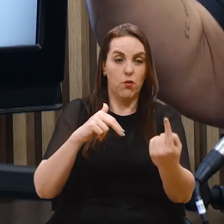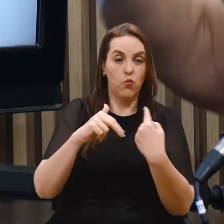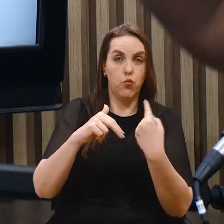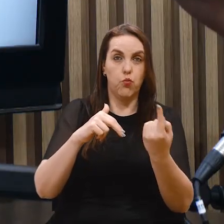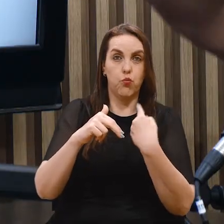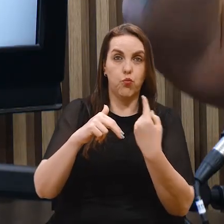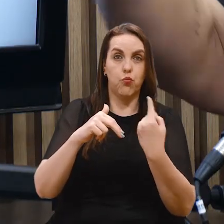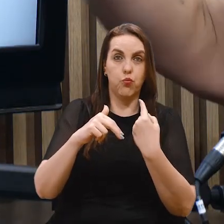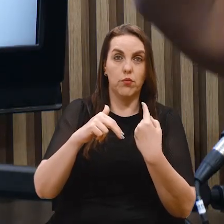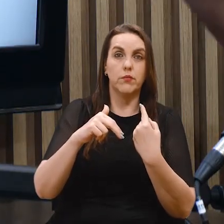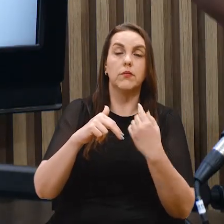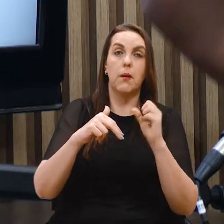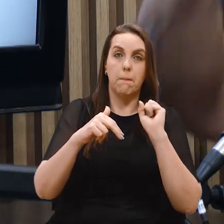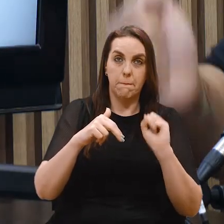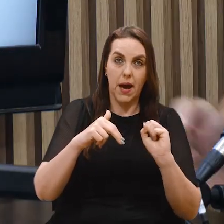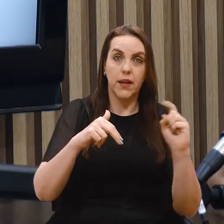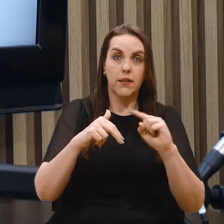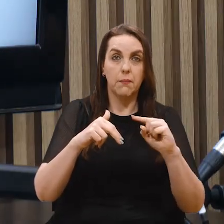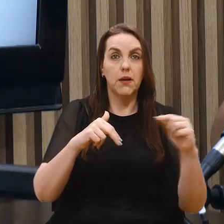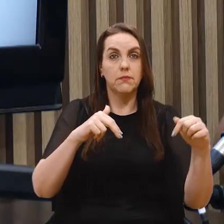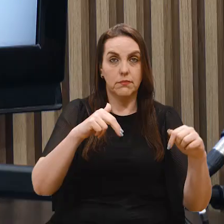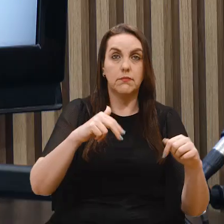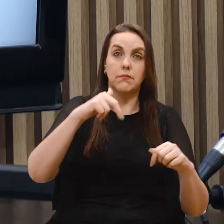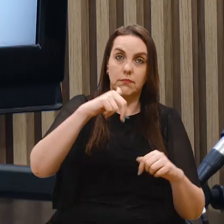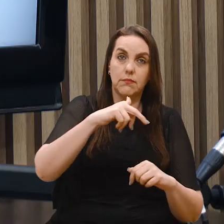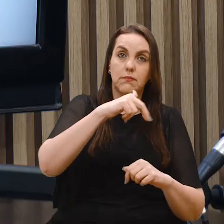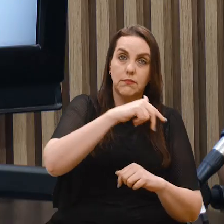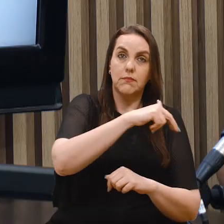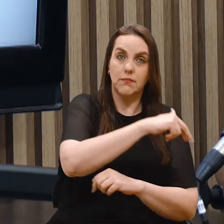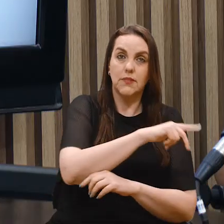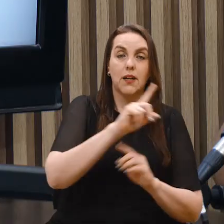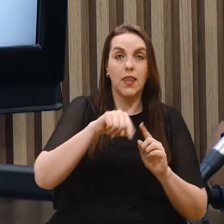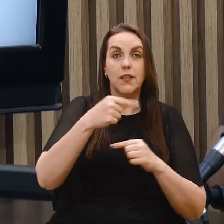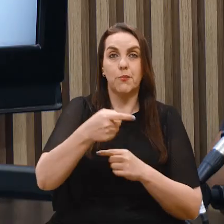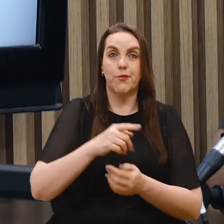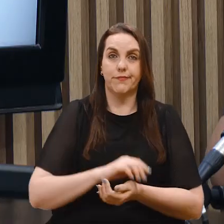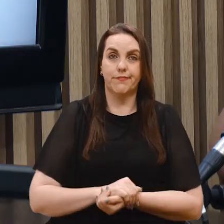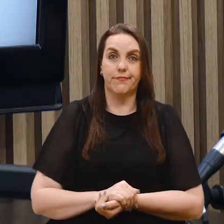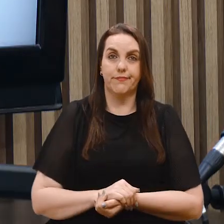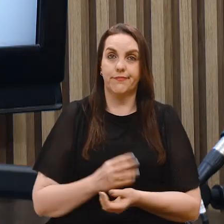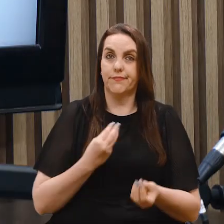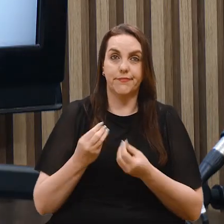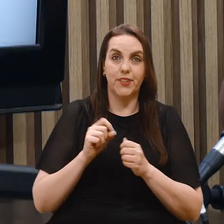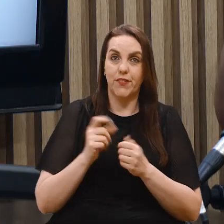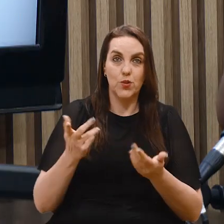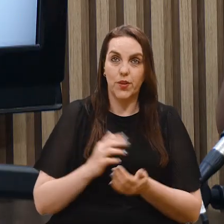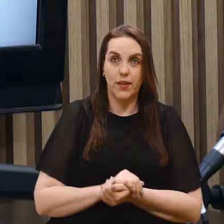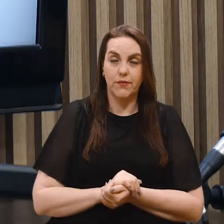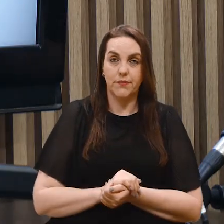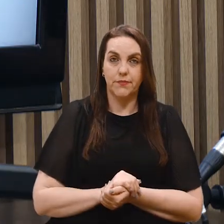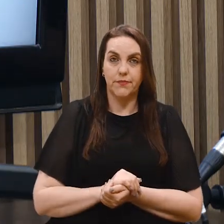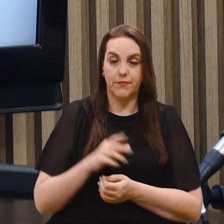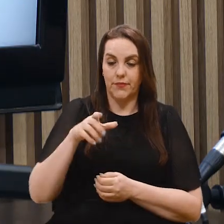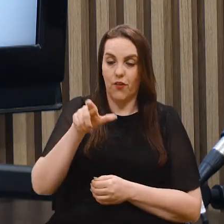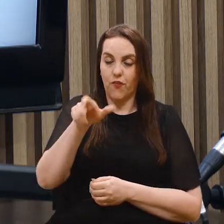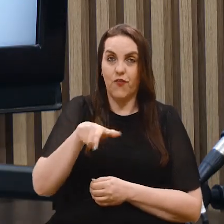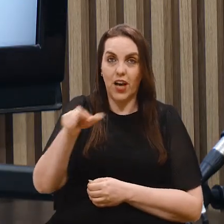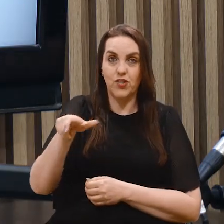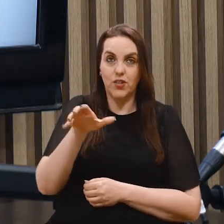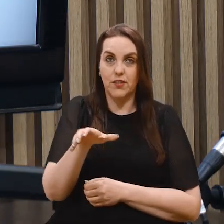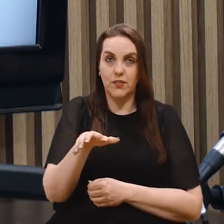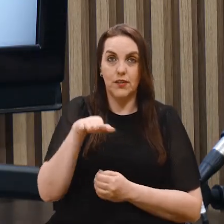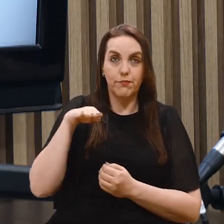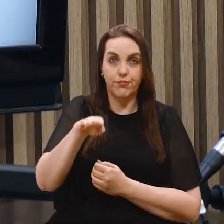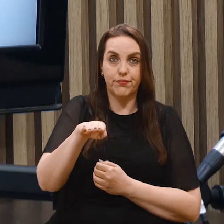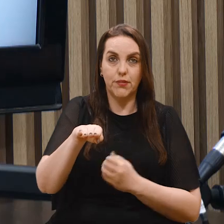bairro, centro, sentido bairro, né, não para. E aí tu faz o quê? E às vezes, como é 2 faixas, um parou e